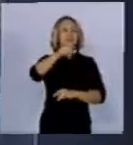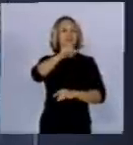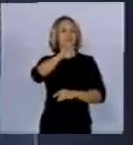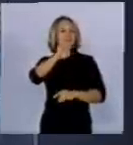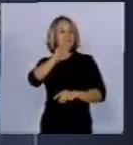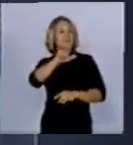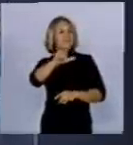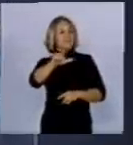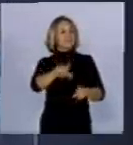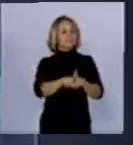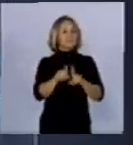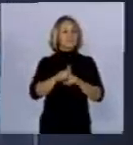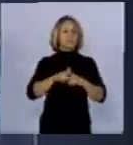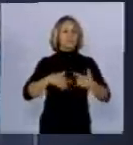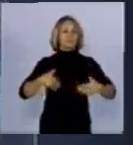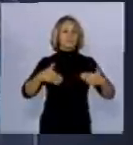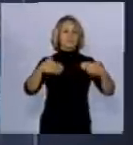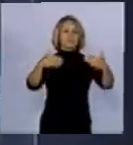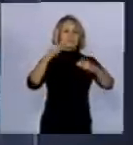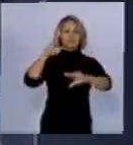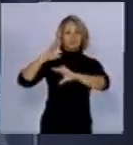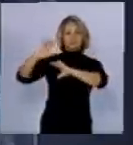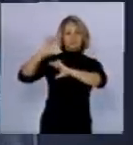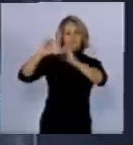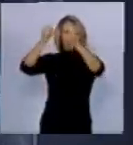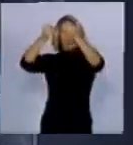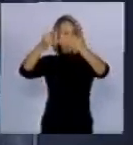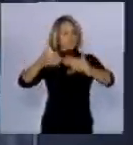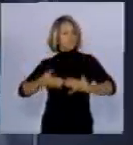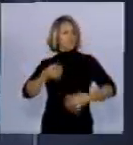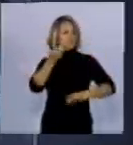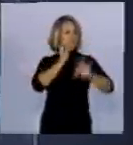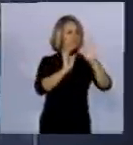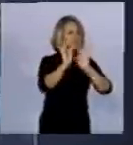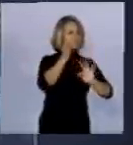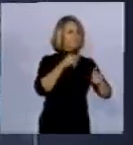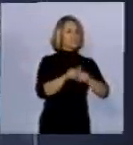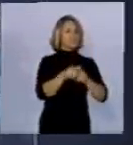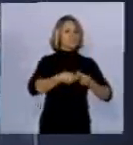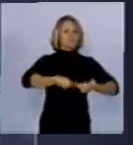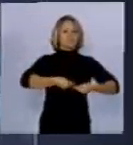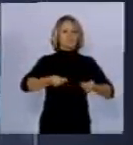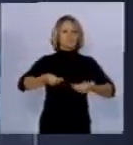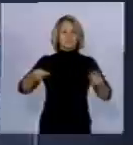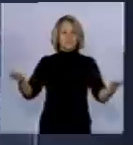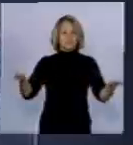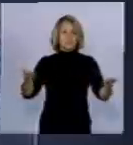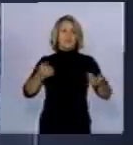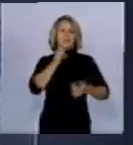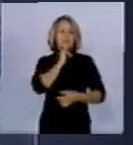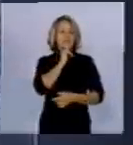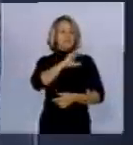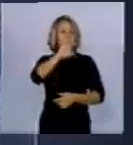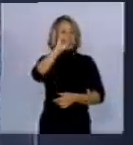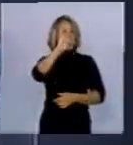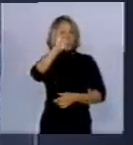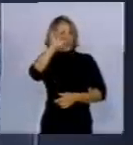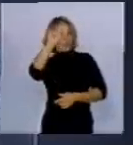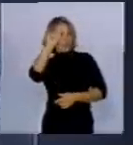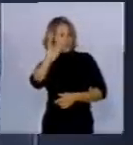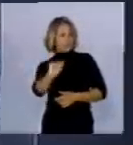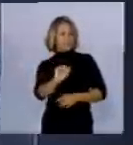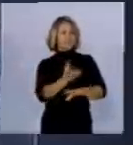da do ministério das Comunicações que trataram muito bem do aspecto tecnológico E de distribuição a questão das cotas de conteúdo